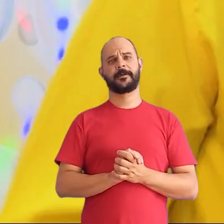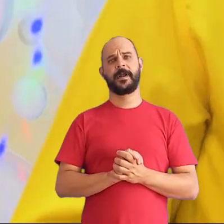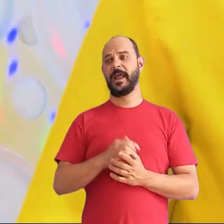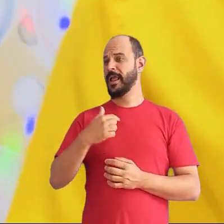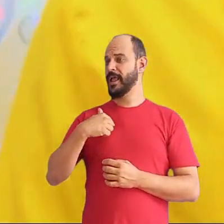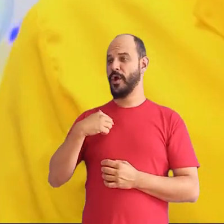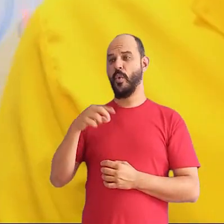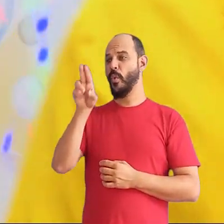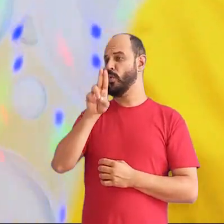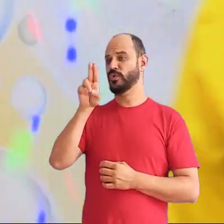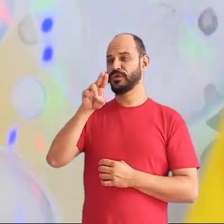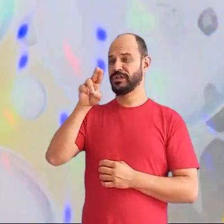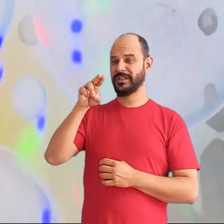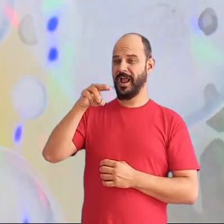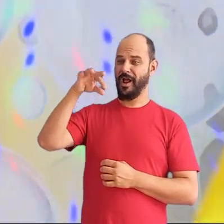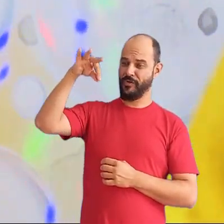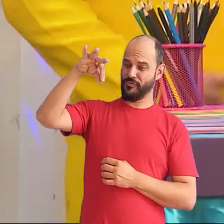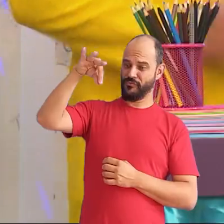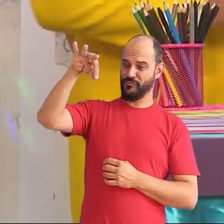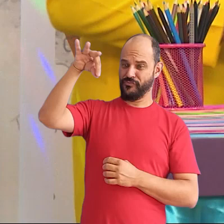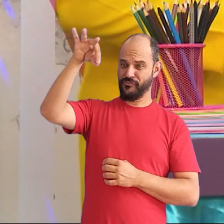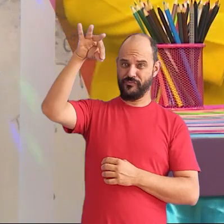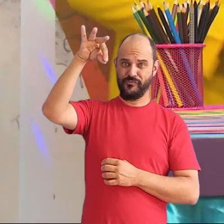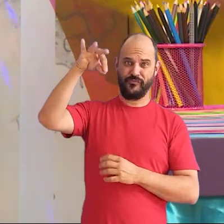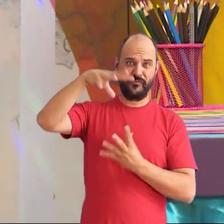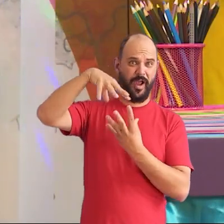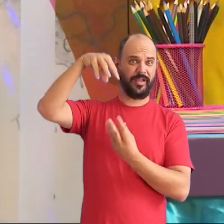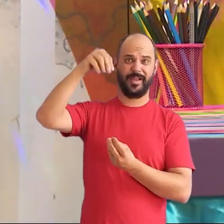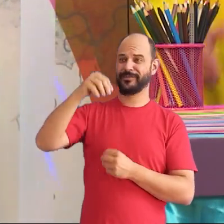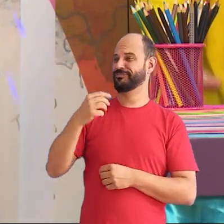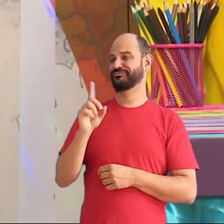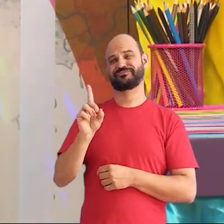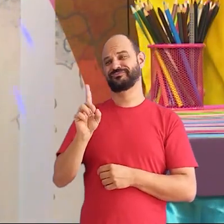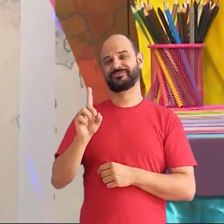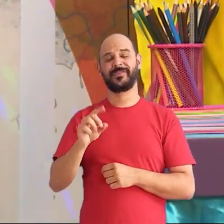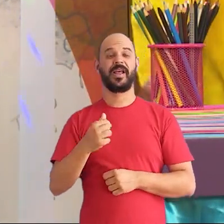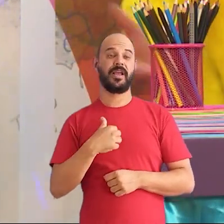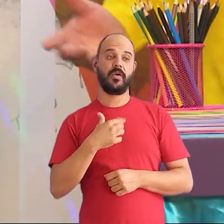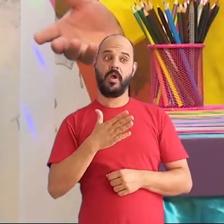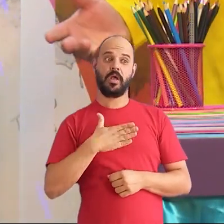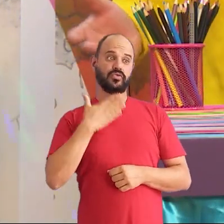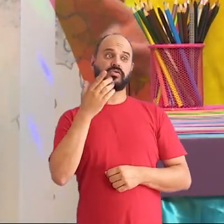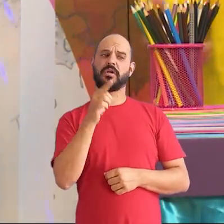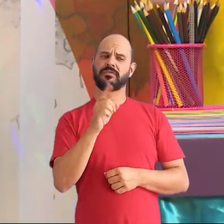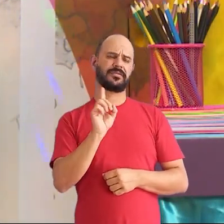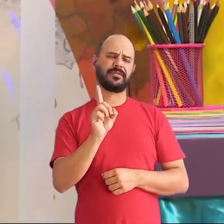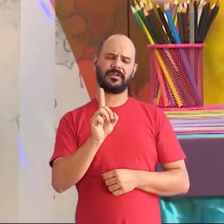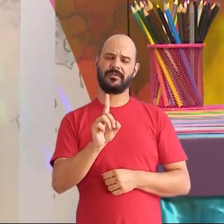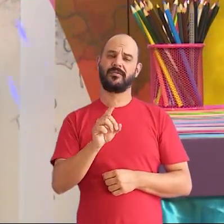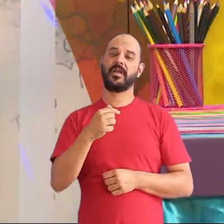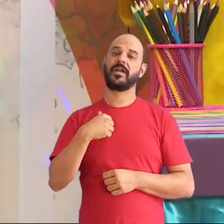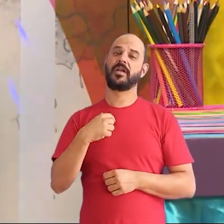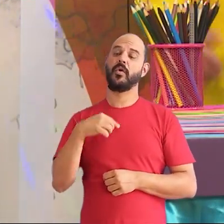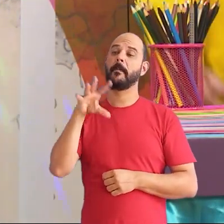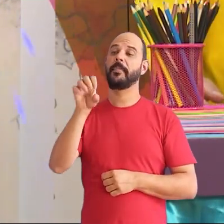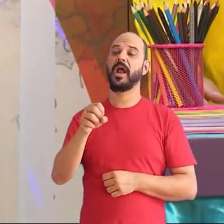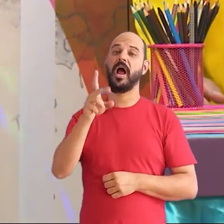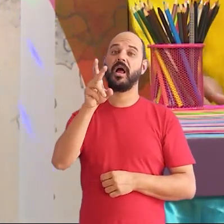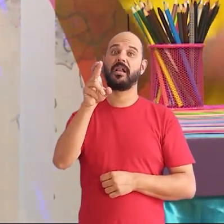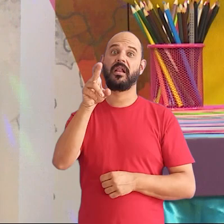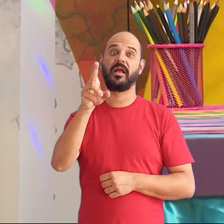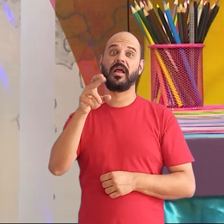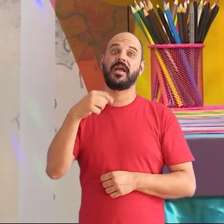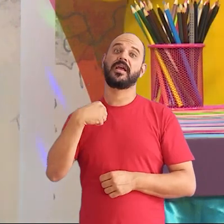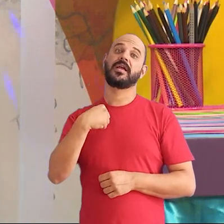Eu nem precisei usar o meu fantasminha. Mas, Gláucia, eu não queria te assustar. Só vim buscar meu alicate, minhas coisas que ficaram